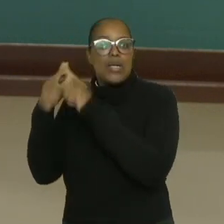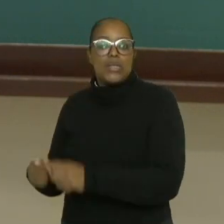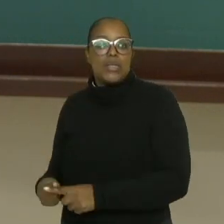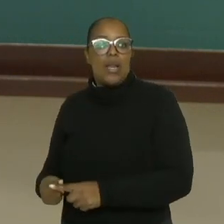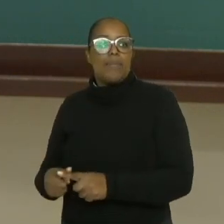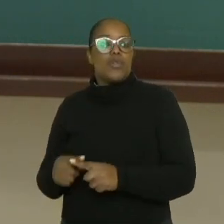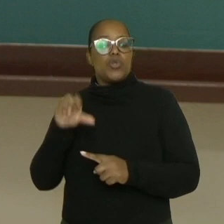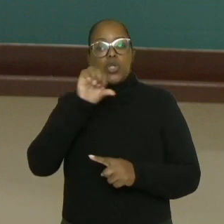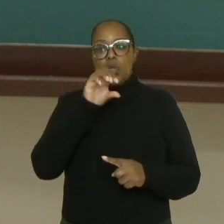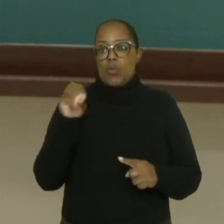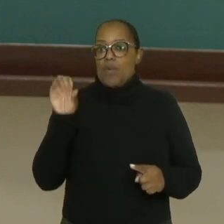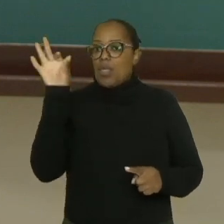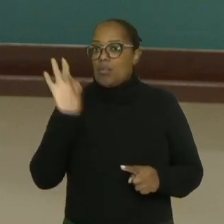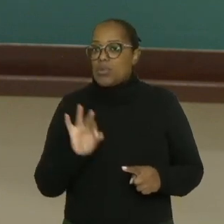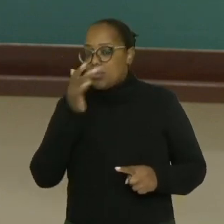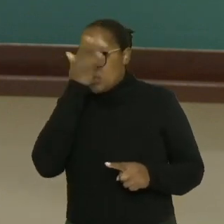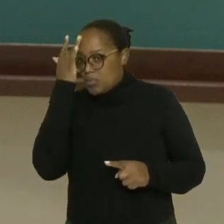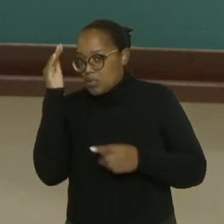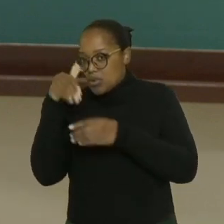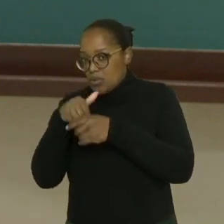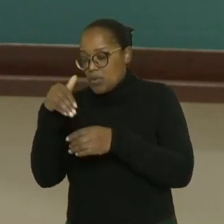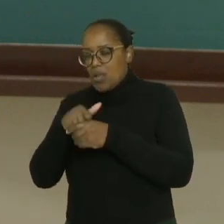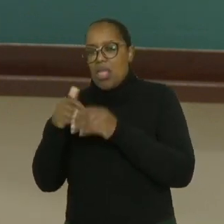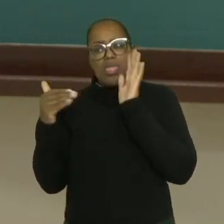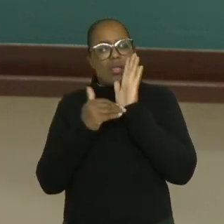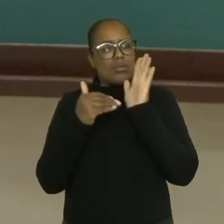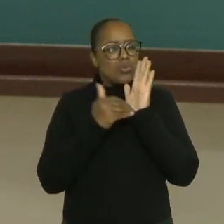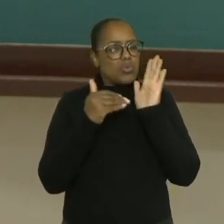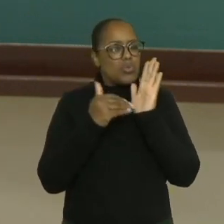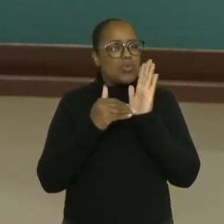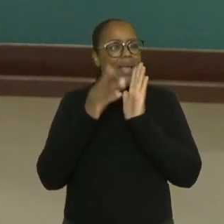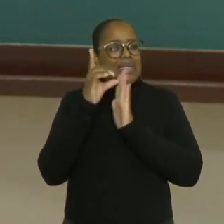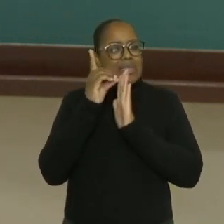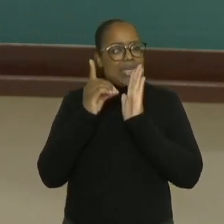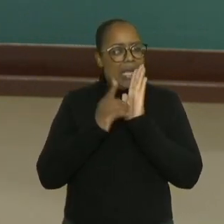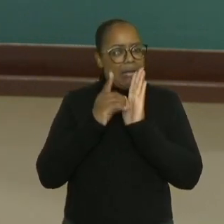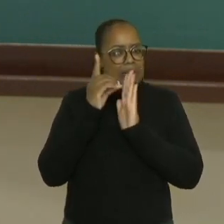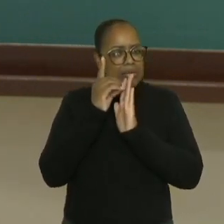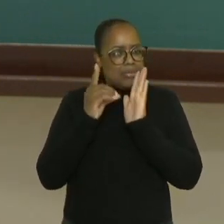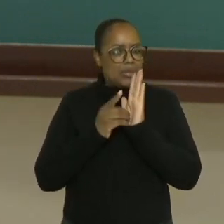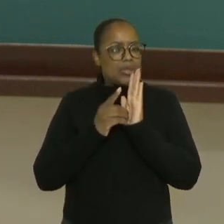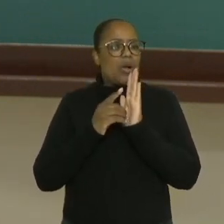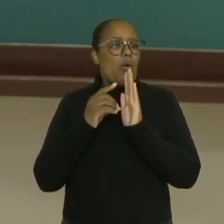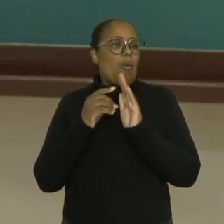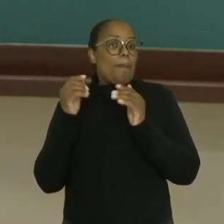eleitorado. Nas últimas décadas do século XIX, o Império do